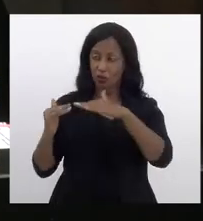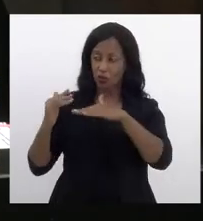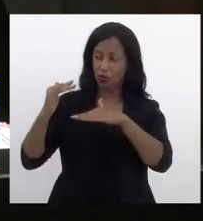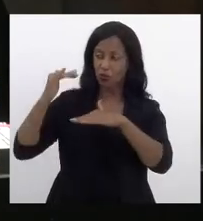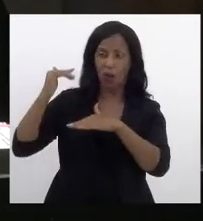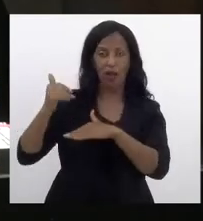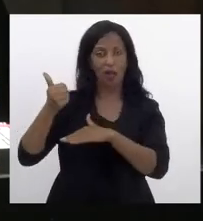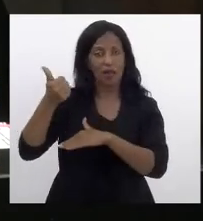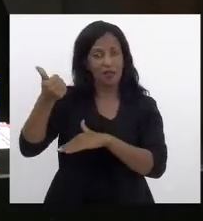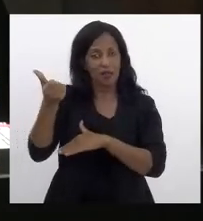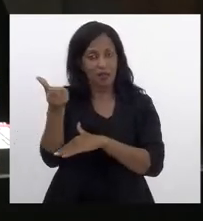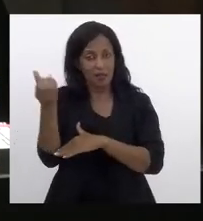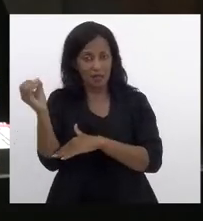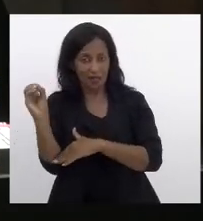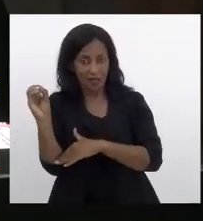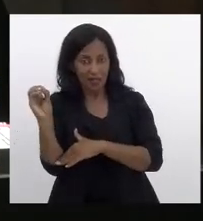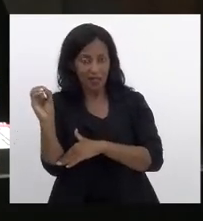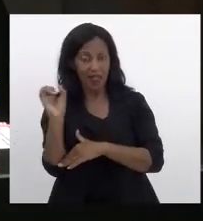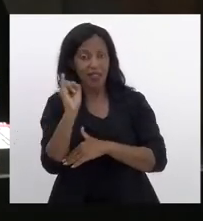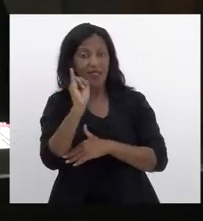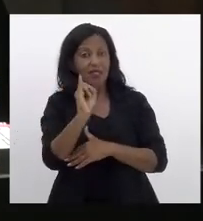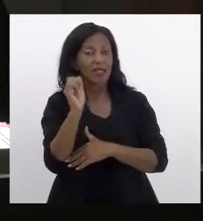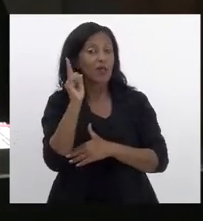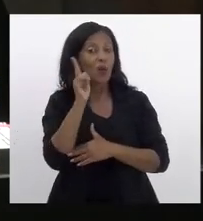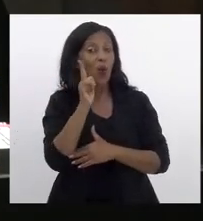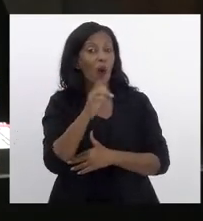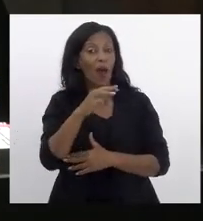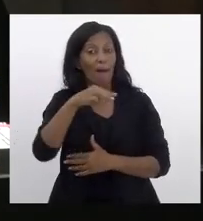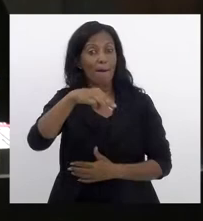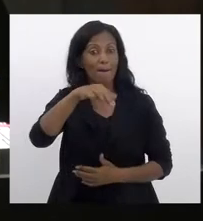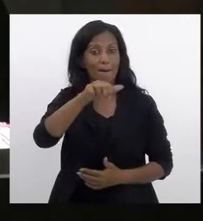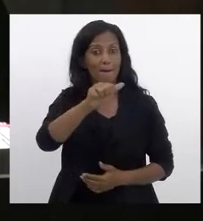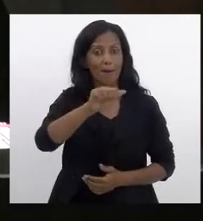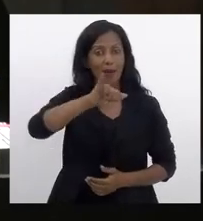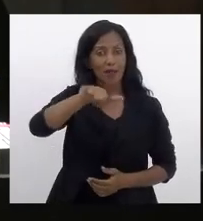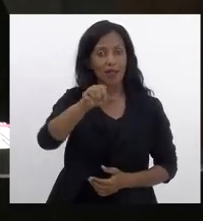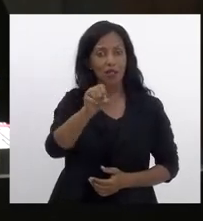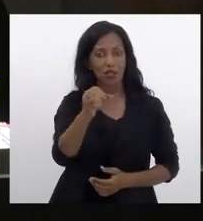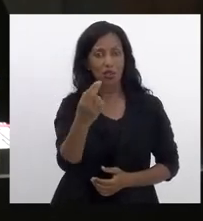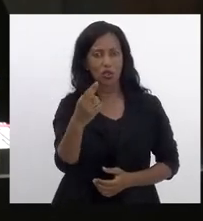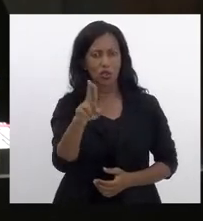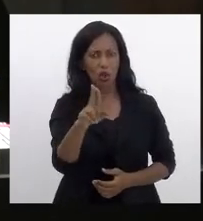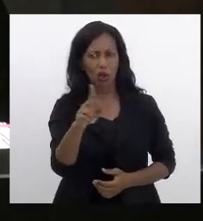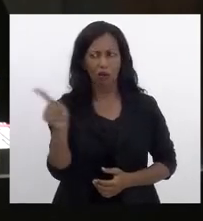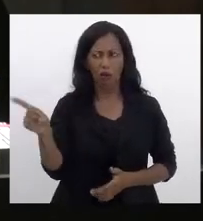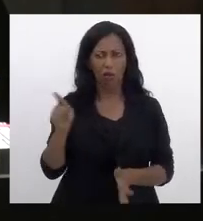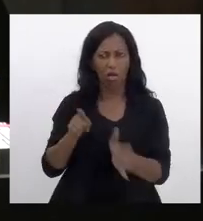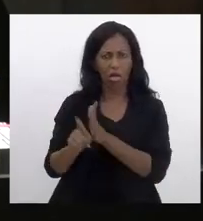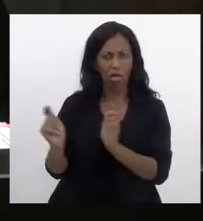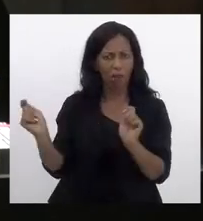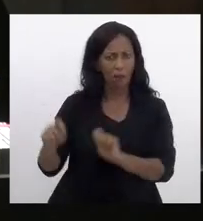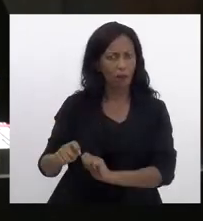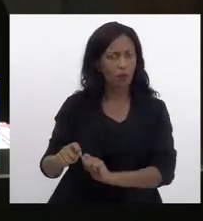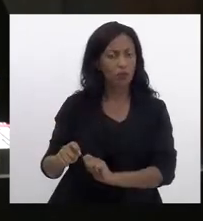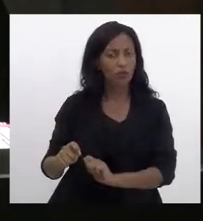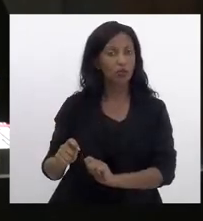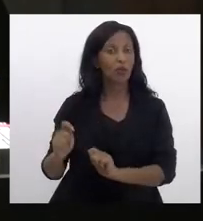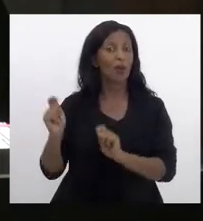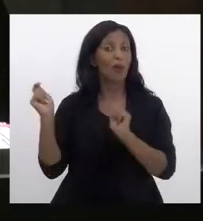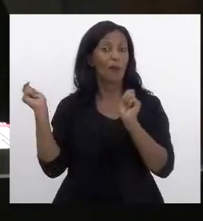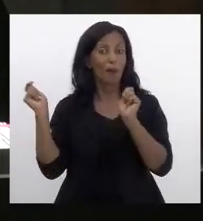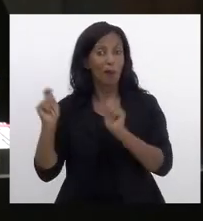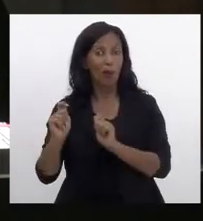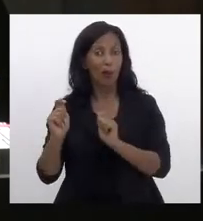160 quinoploc se ele chegar a major. E aí vou te falar assim, ele pode chegar a major, mas só que o funil